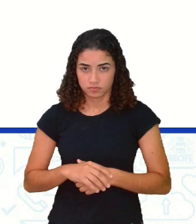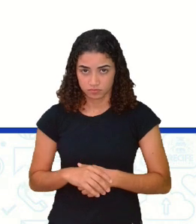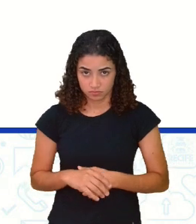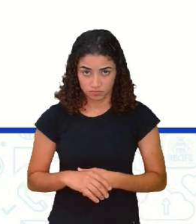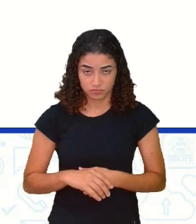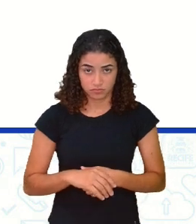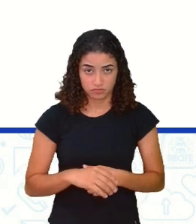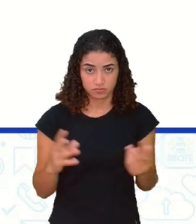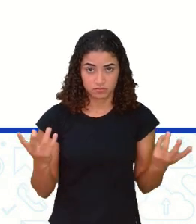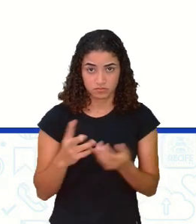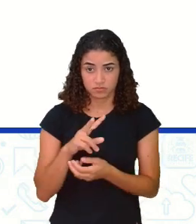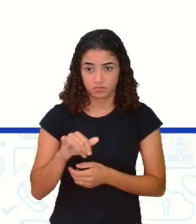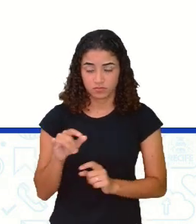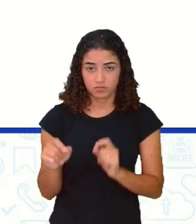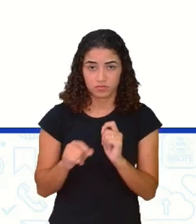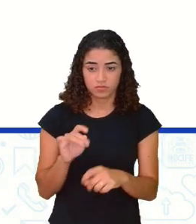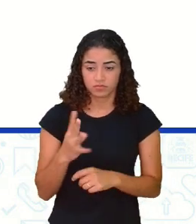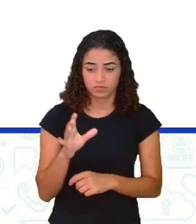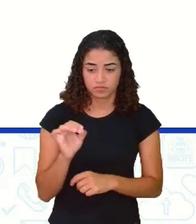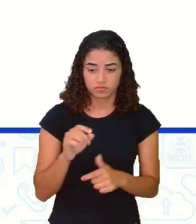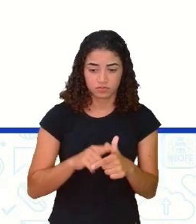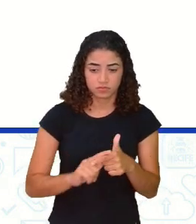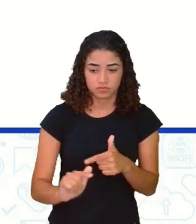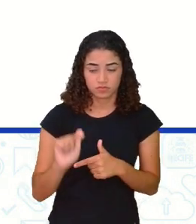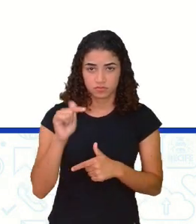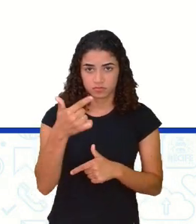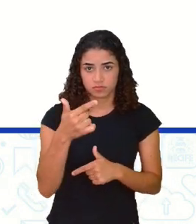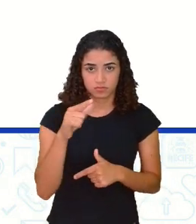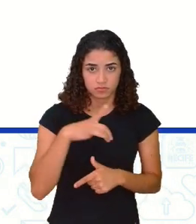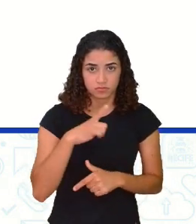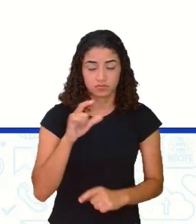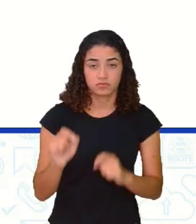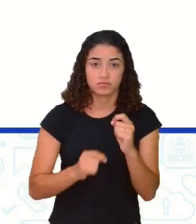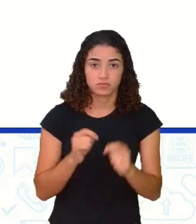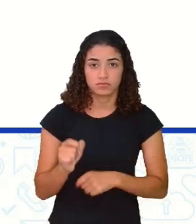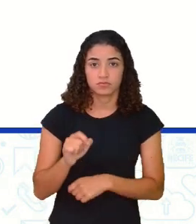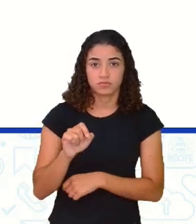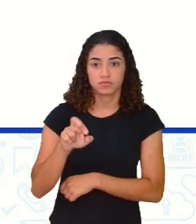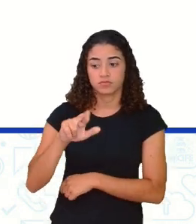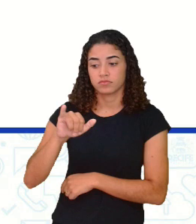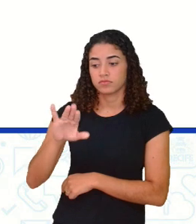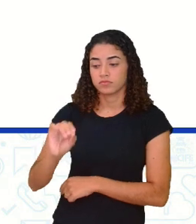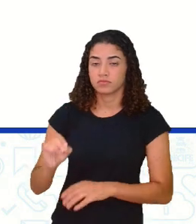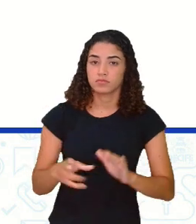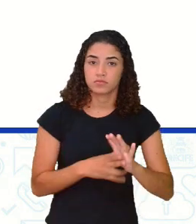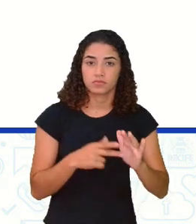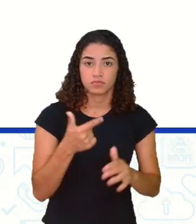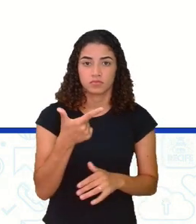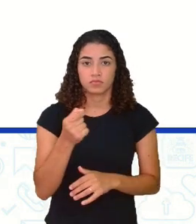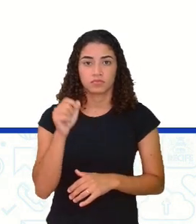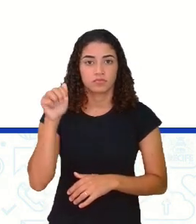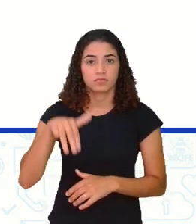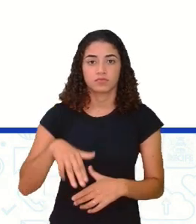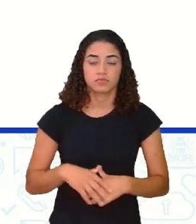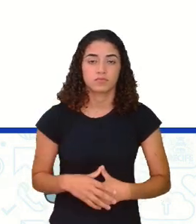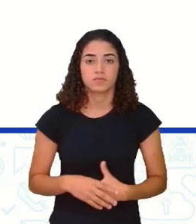Aí aqui 40 dividido por 2, temos o raio igual a 20 metros.